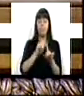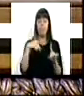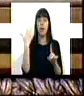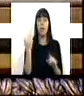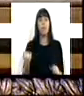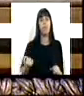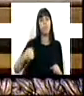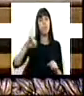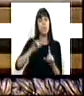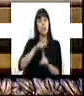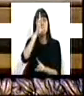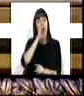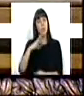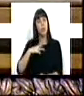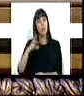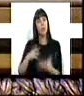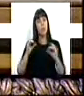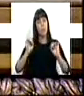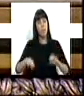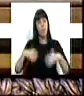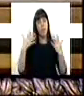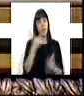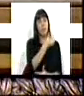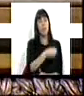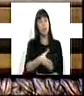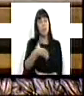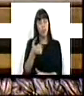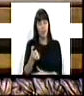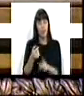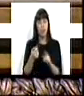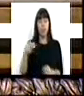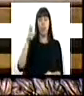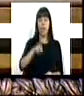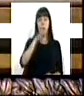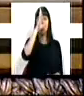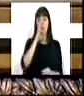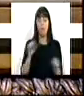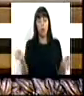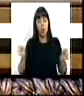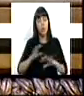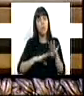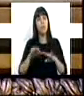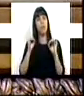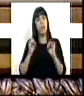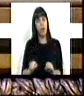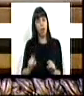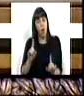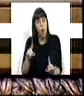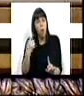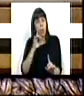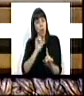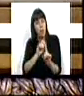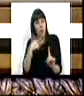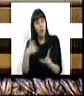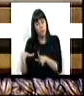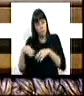entrado em cumprimento com o Estado português no início de 2015 e o anterior Governo não tenha feito nada para que o Banif